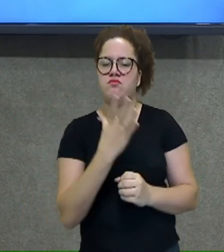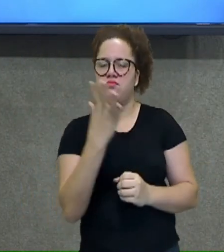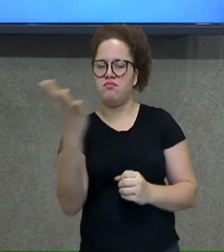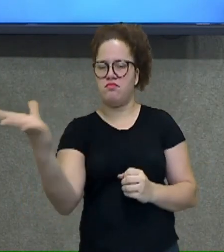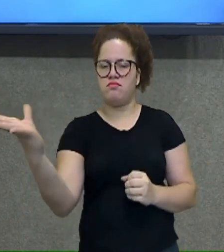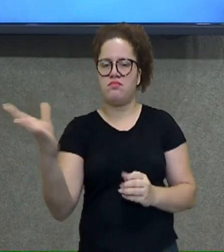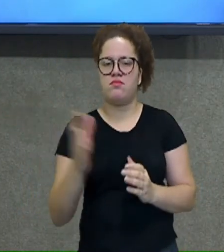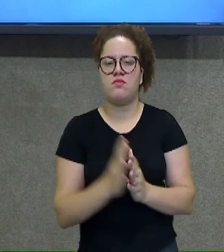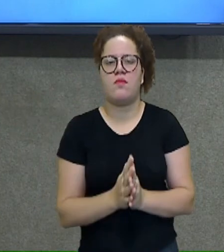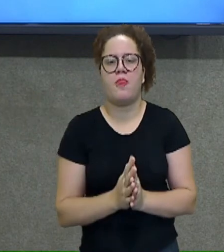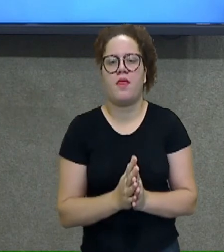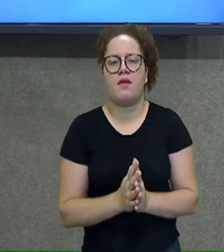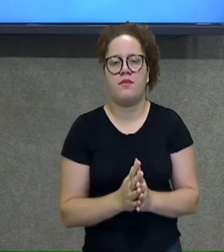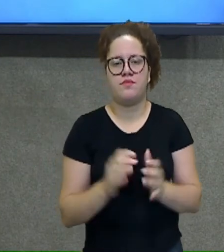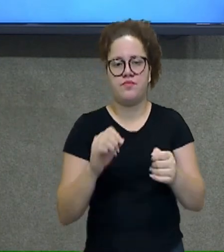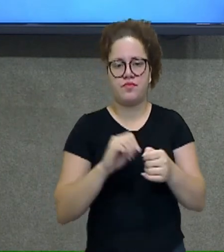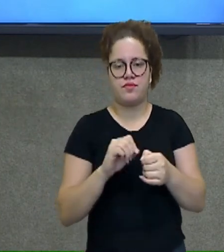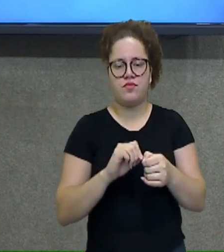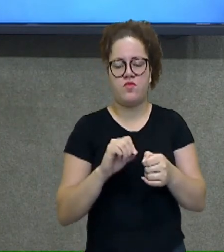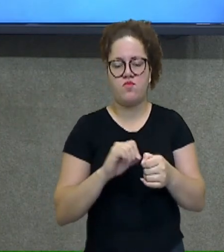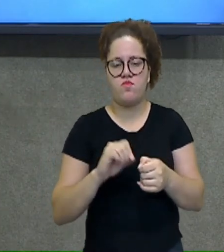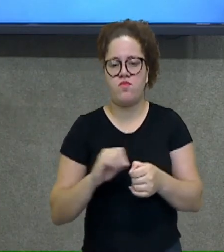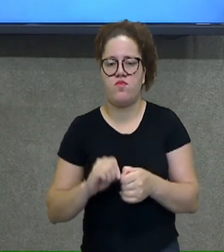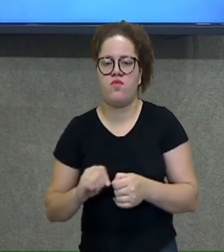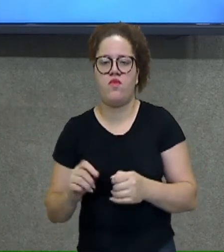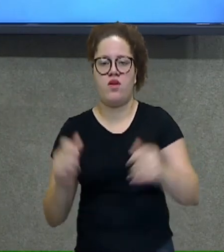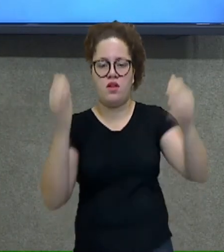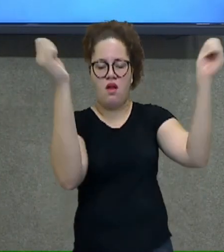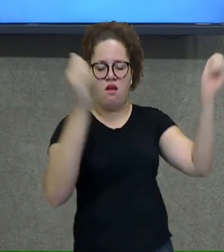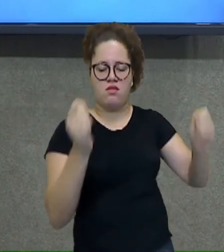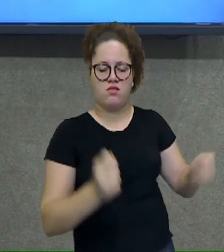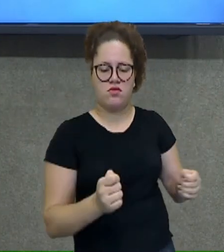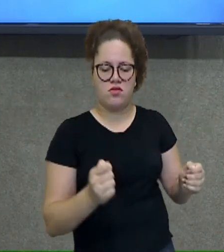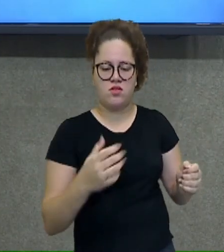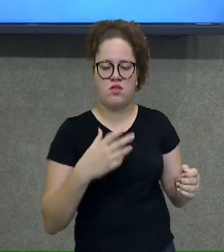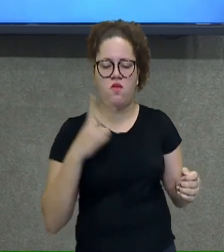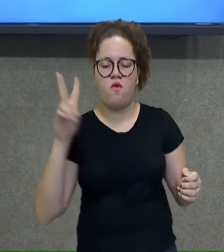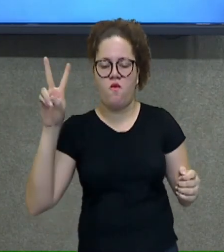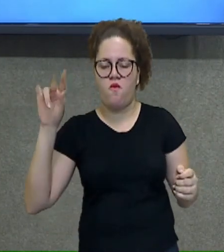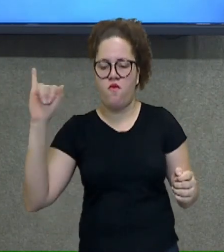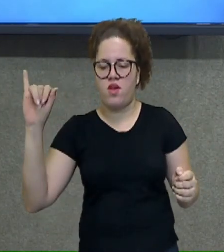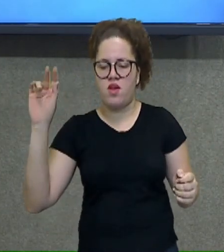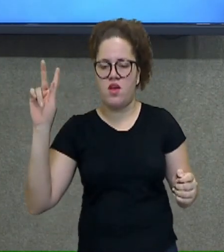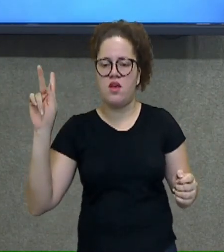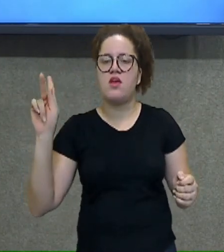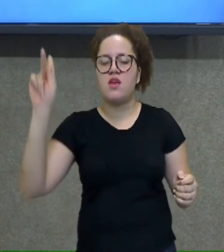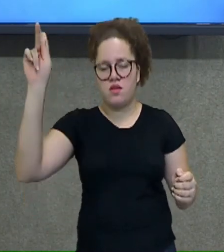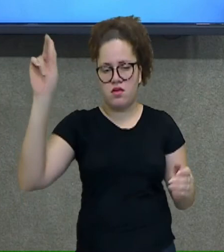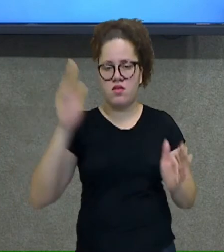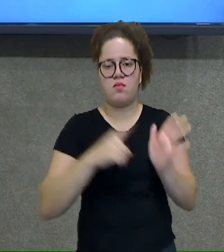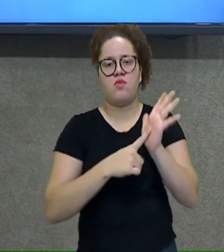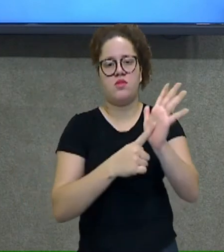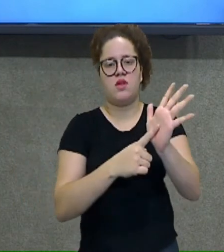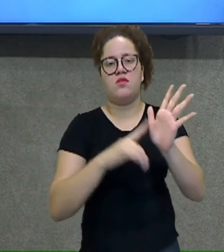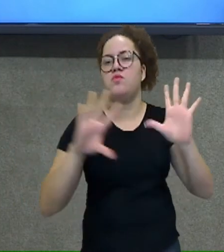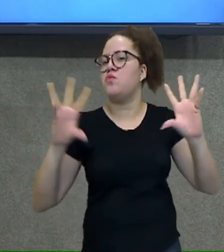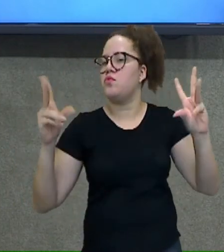A obra não é só de Vic Muniz, o olhar foi do Vic Muniz para conceber essas obras que estamos mostrando aqui